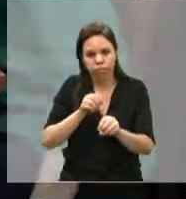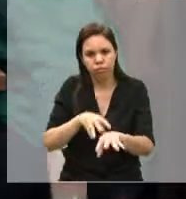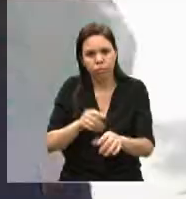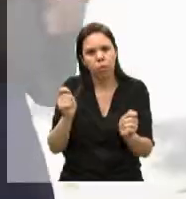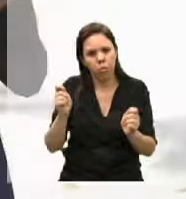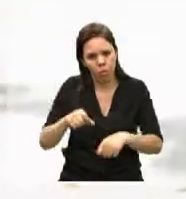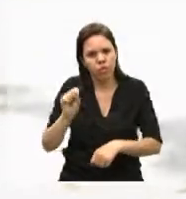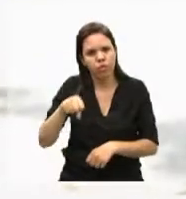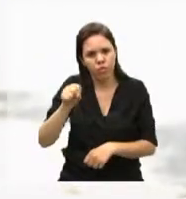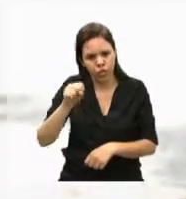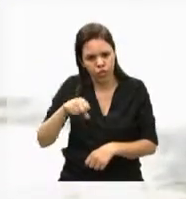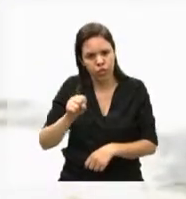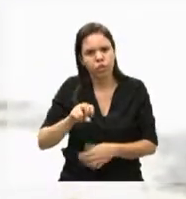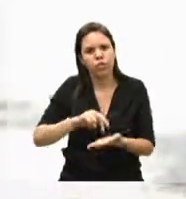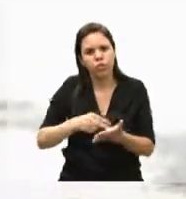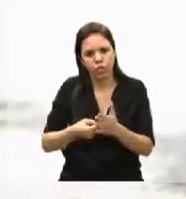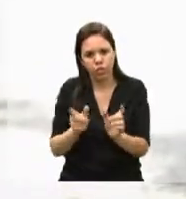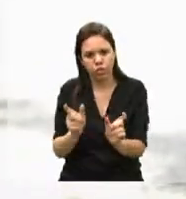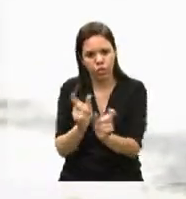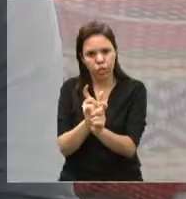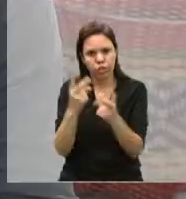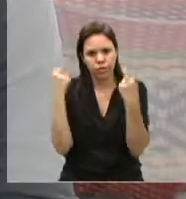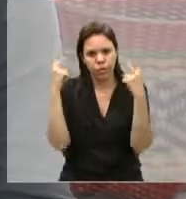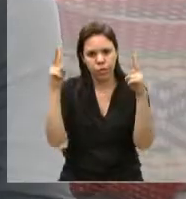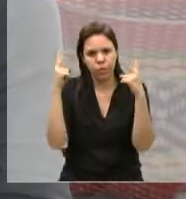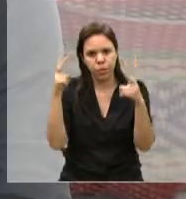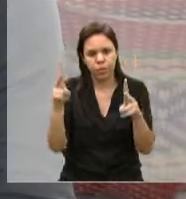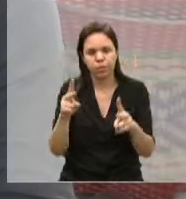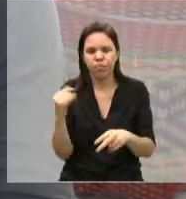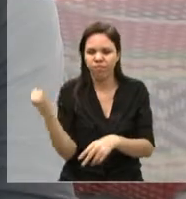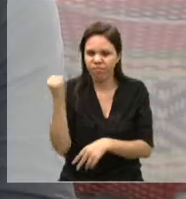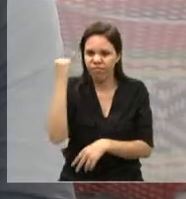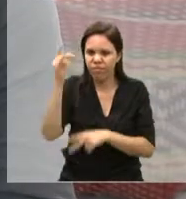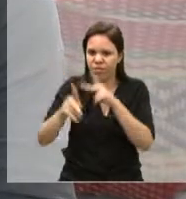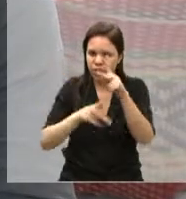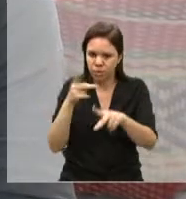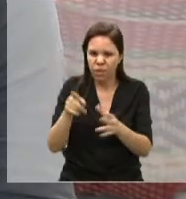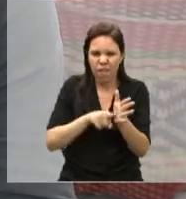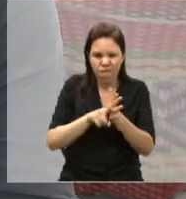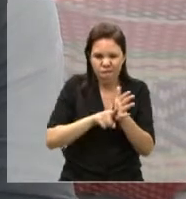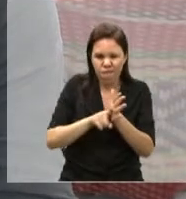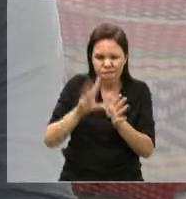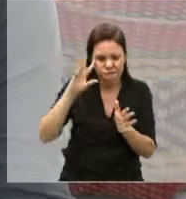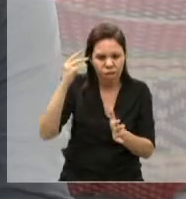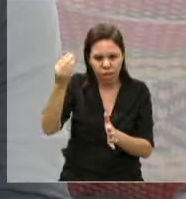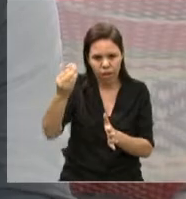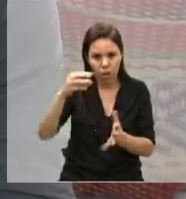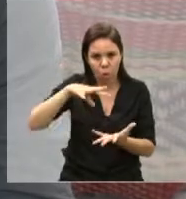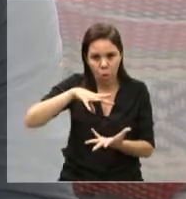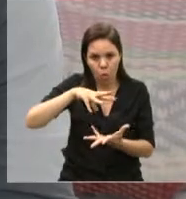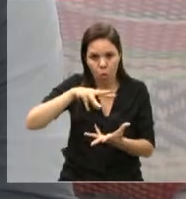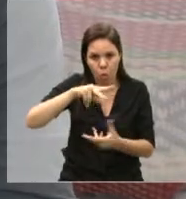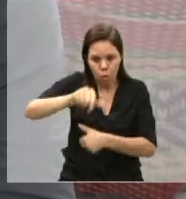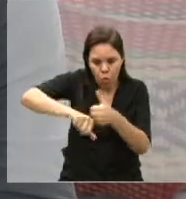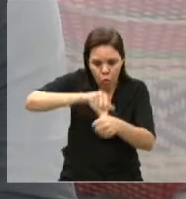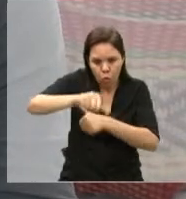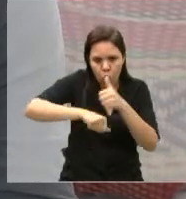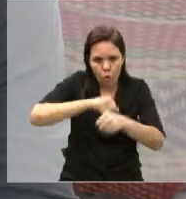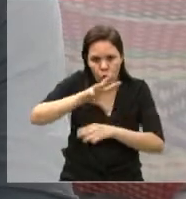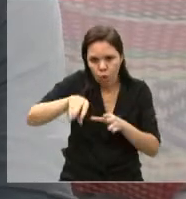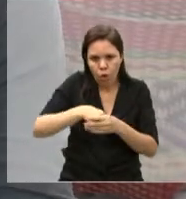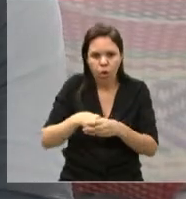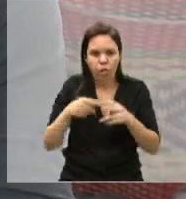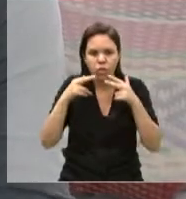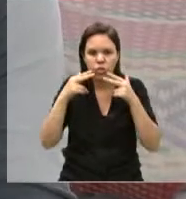pode ser, sim, sinônimo de vitória. É sempre muito importante as pessoas estarem em busca do conhecimento, porque o mundo está cada vez mais se atualizando,